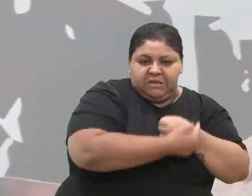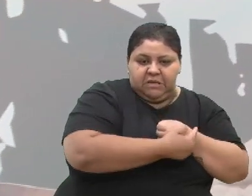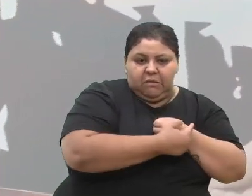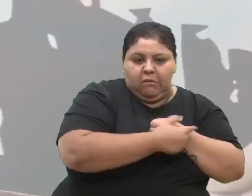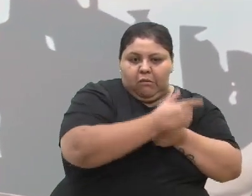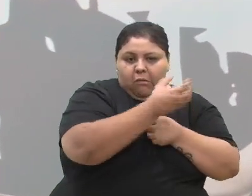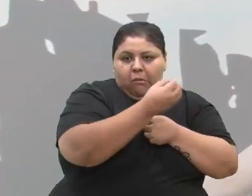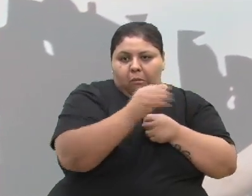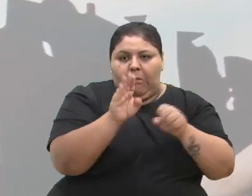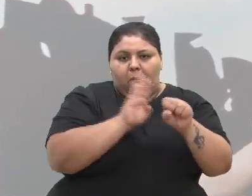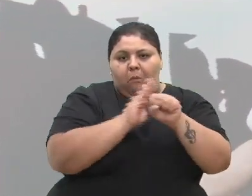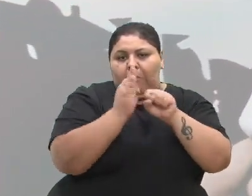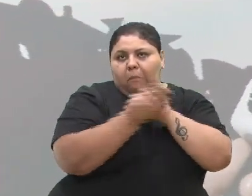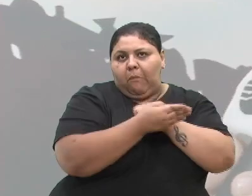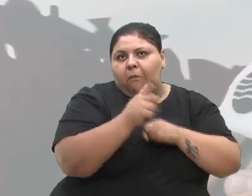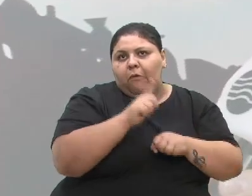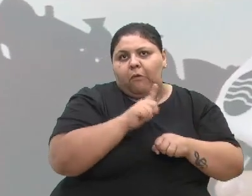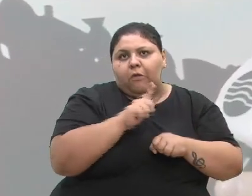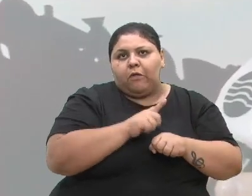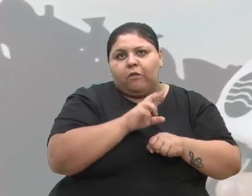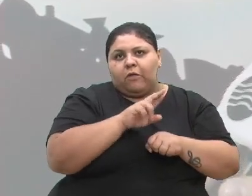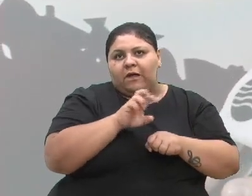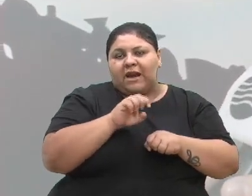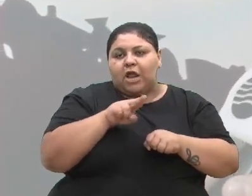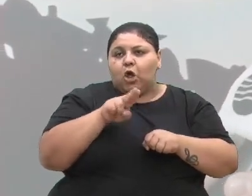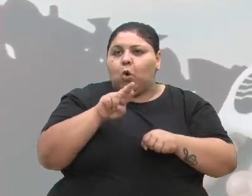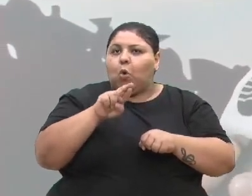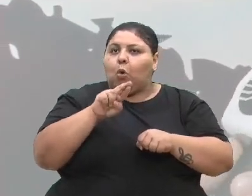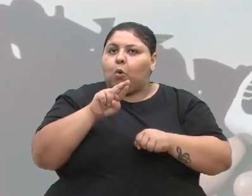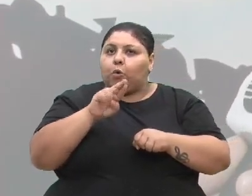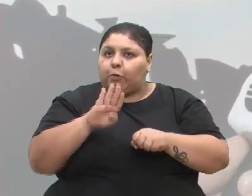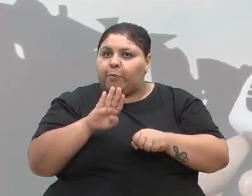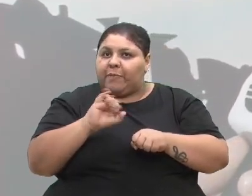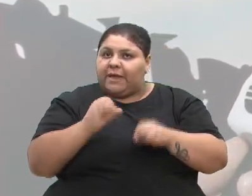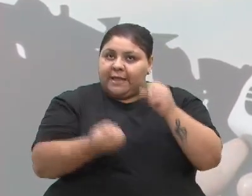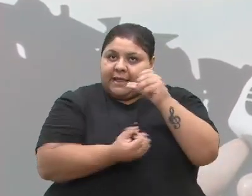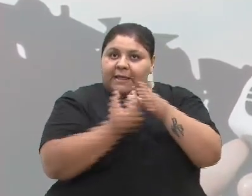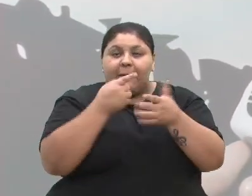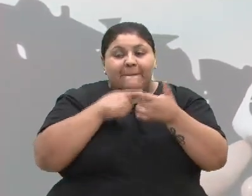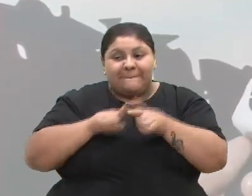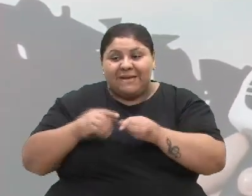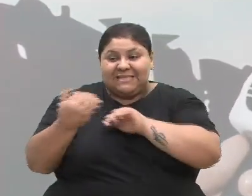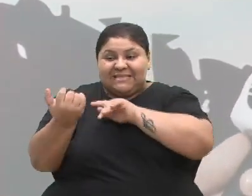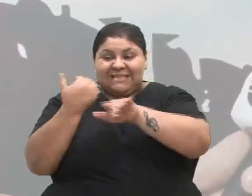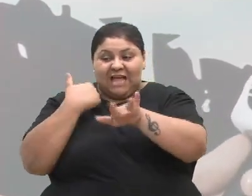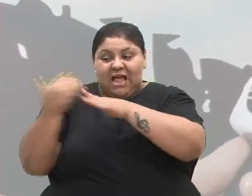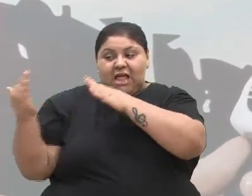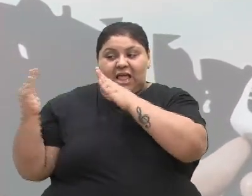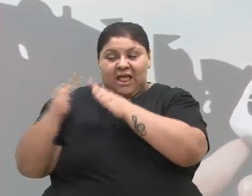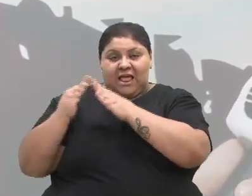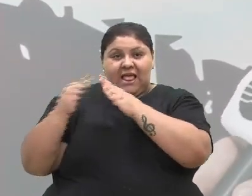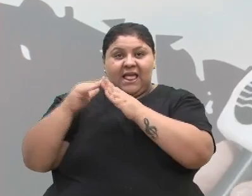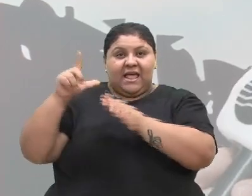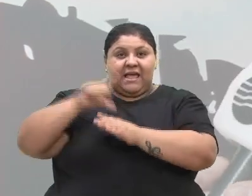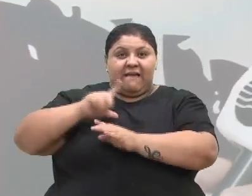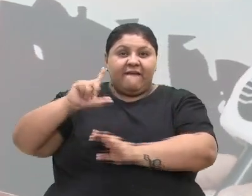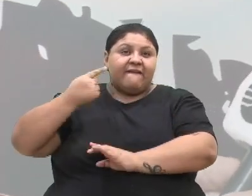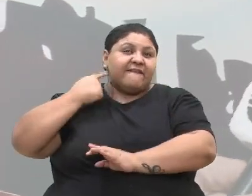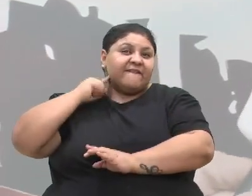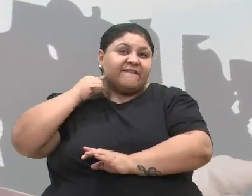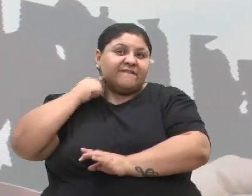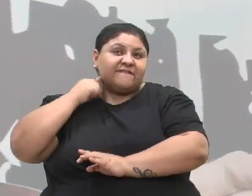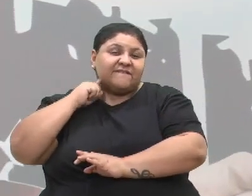bairro onde a gente não tem o REURB instaurado, mas na Avenida São Leopoldo a gente tem o esgoto